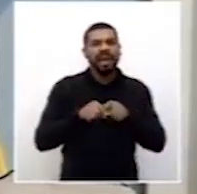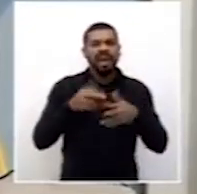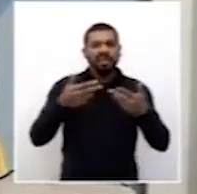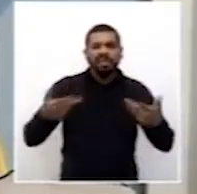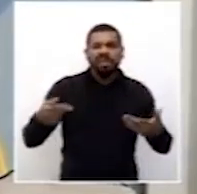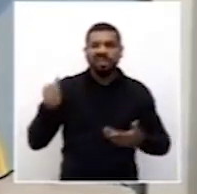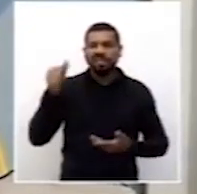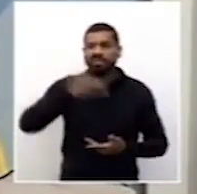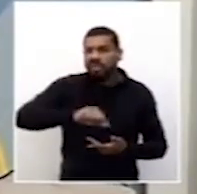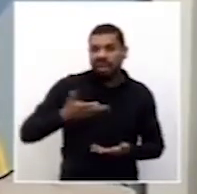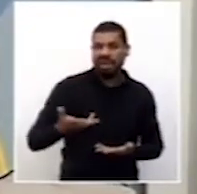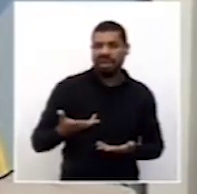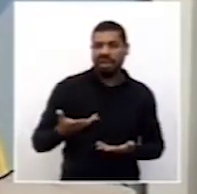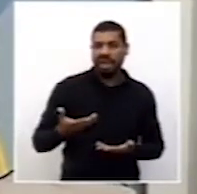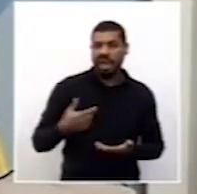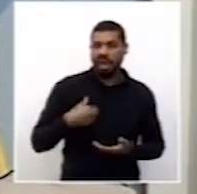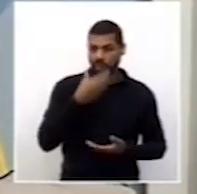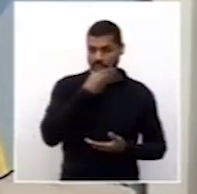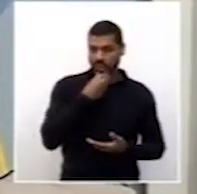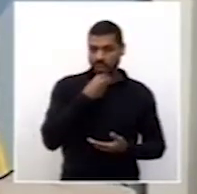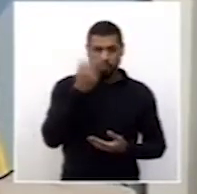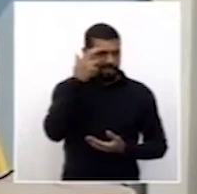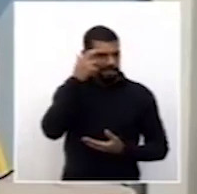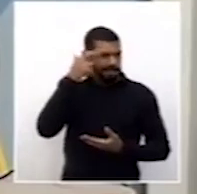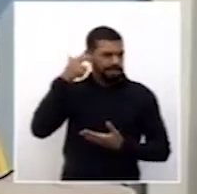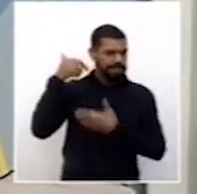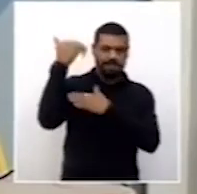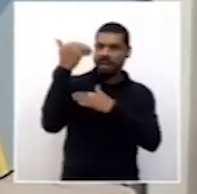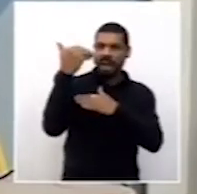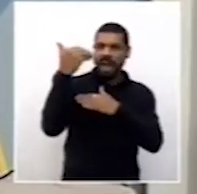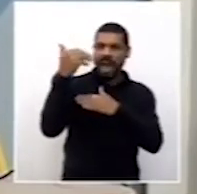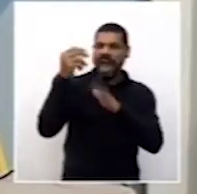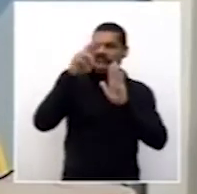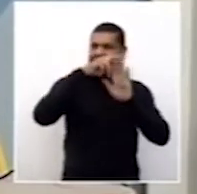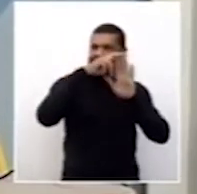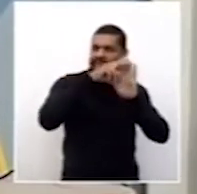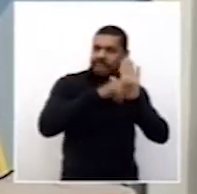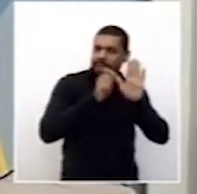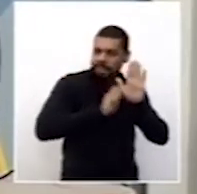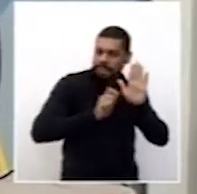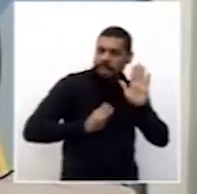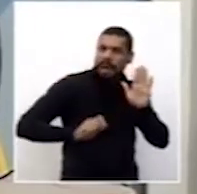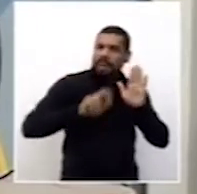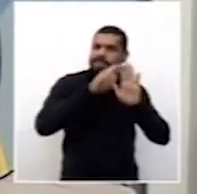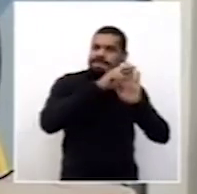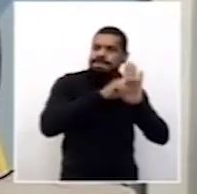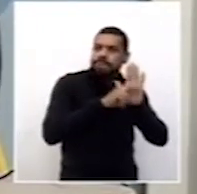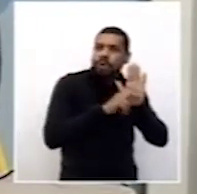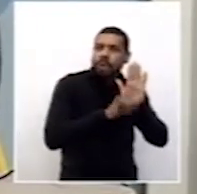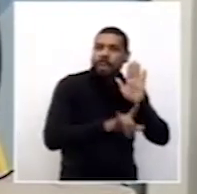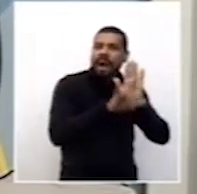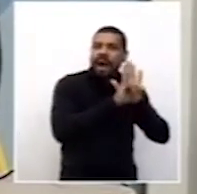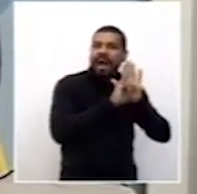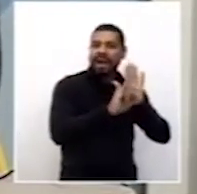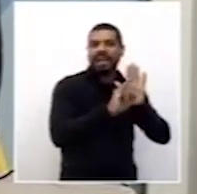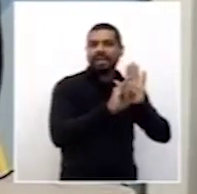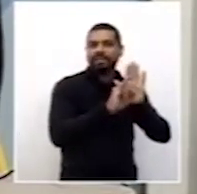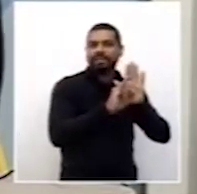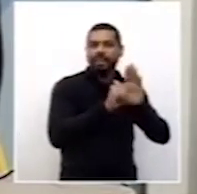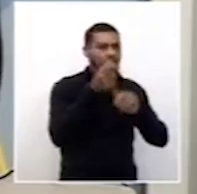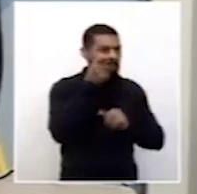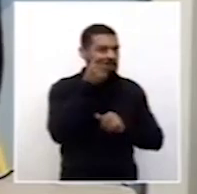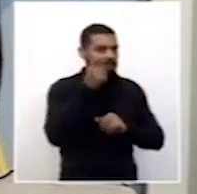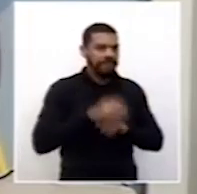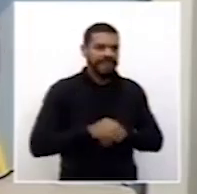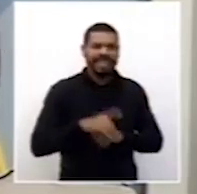comportamentos. Ele era um cara tão inteligente que ele escreveu as regras de acordo com uma lei, uma legislação. Olha lá,